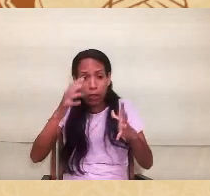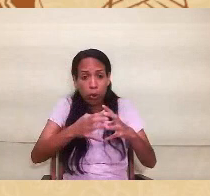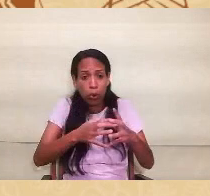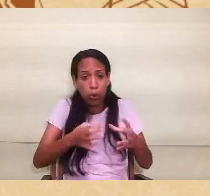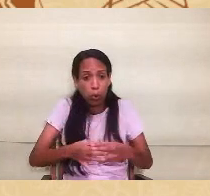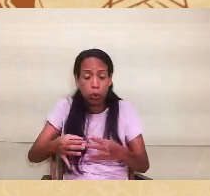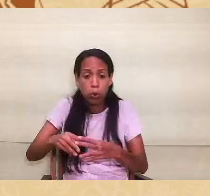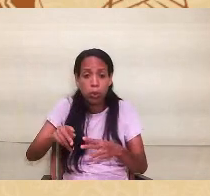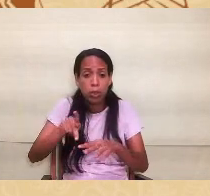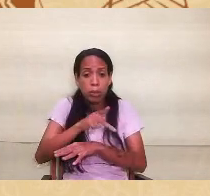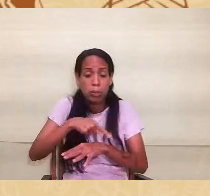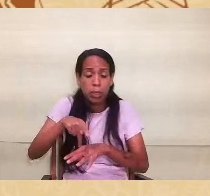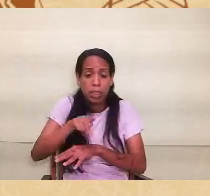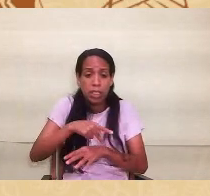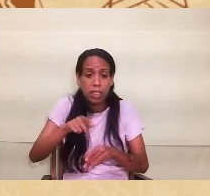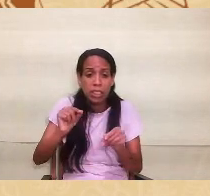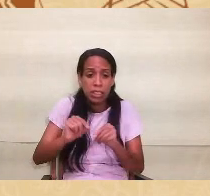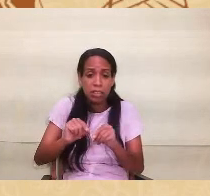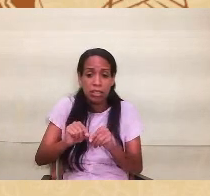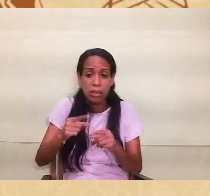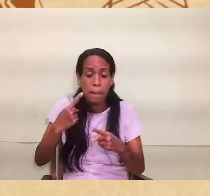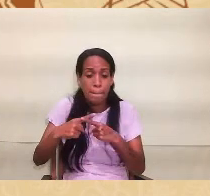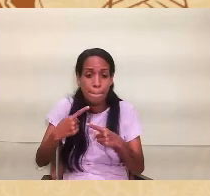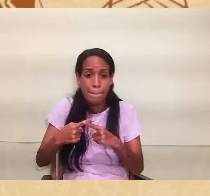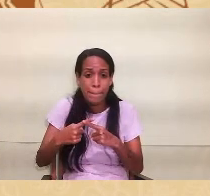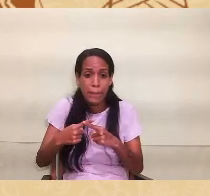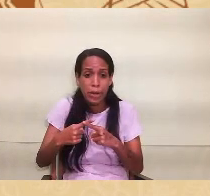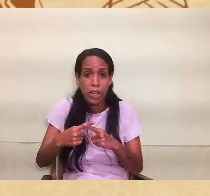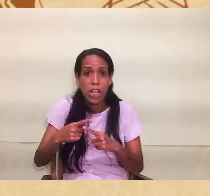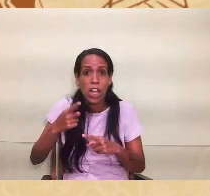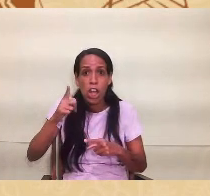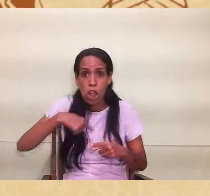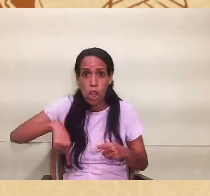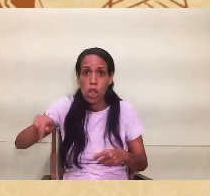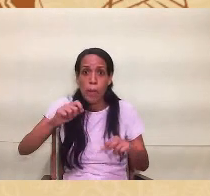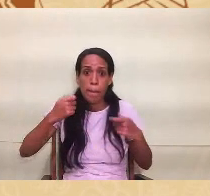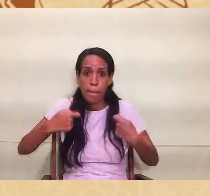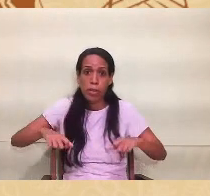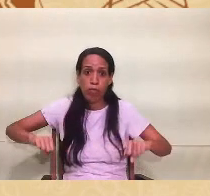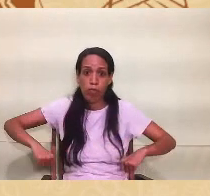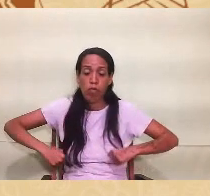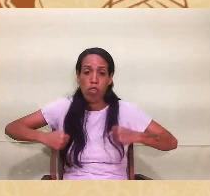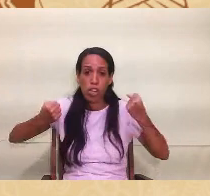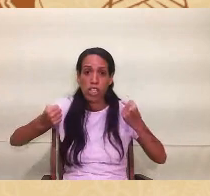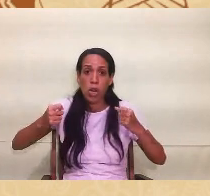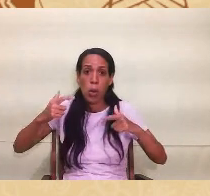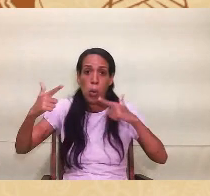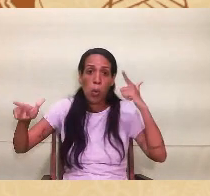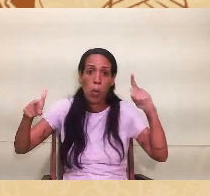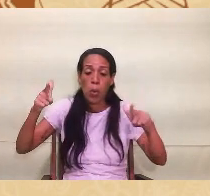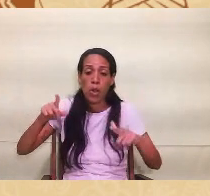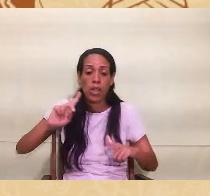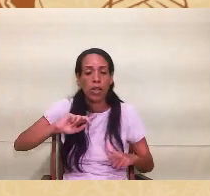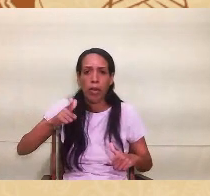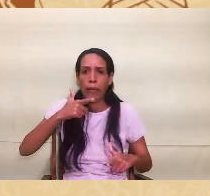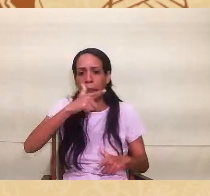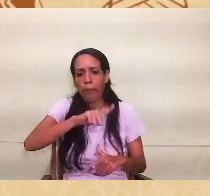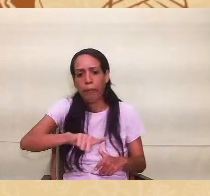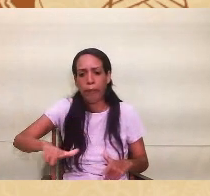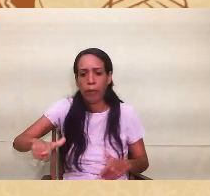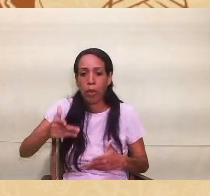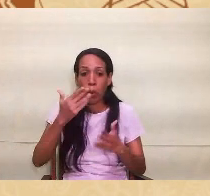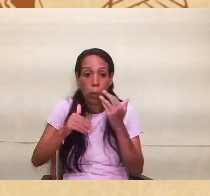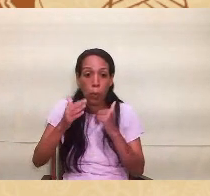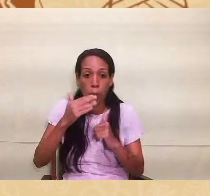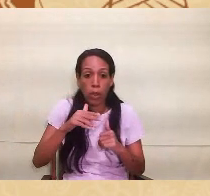países, dessas nações, né? Porque é eles que nós temos que nos fortalecer uns aos outros, né? Senão a gente fica sendo engolido pela